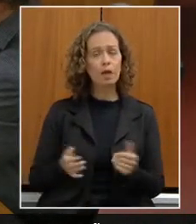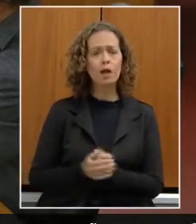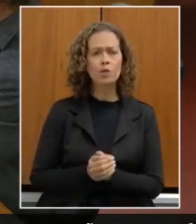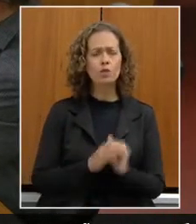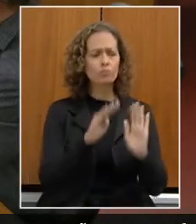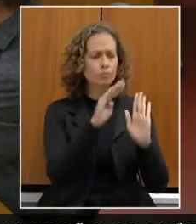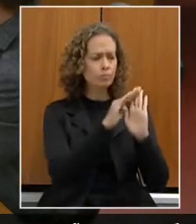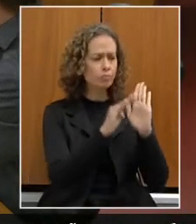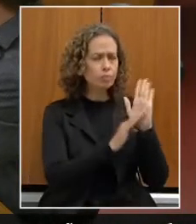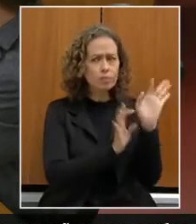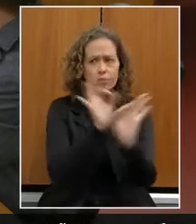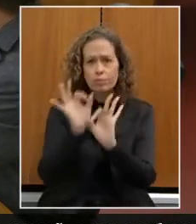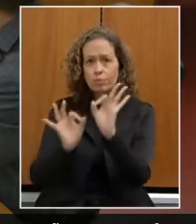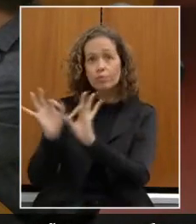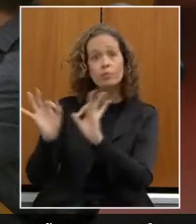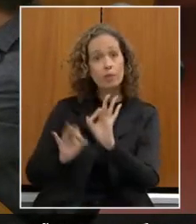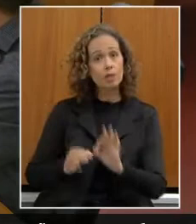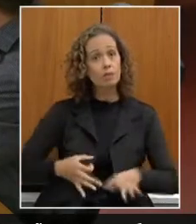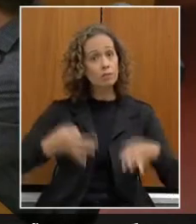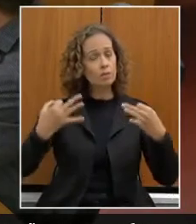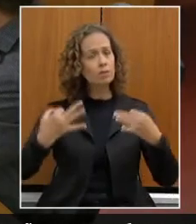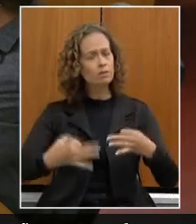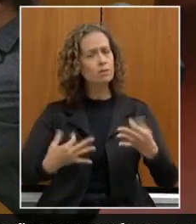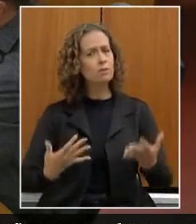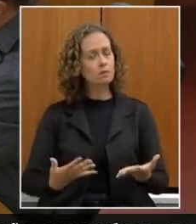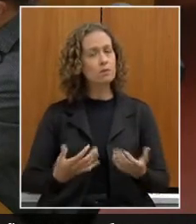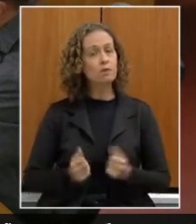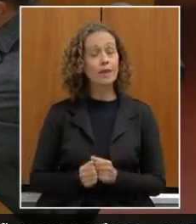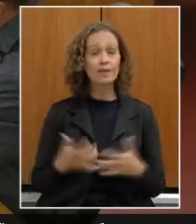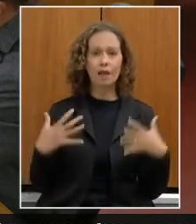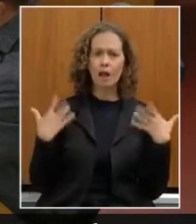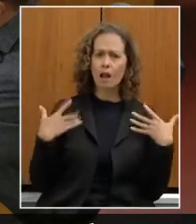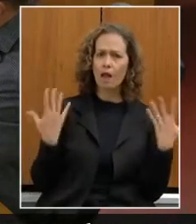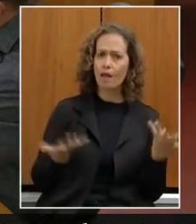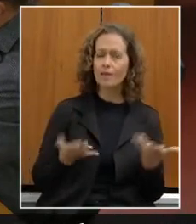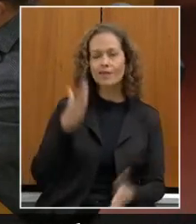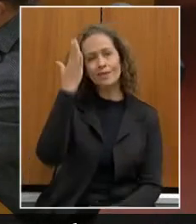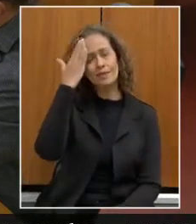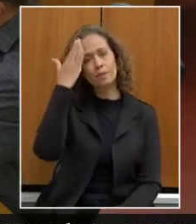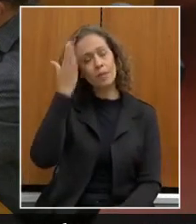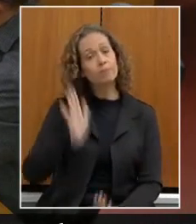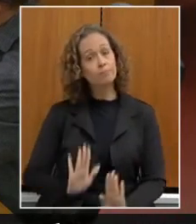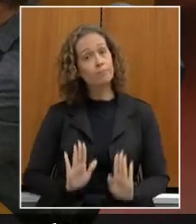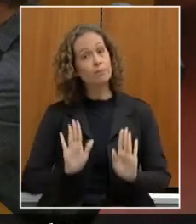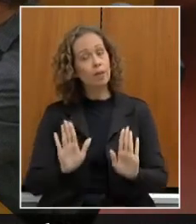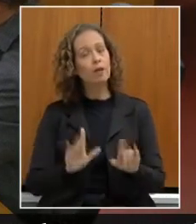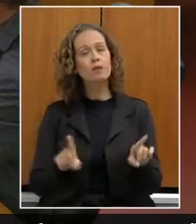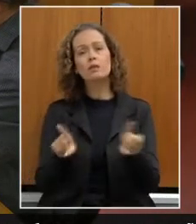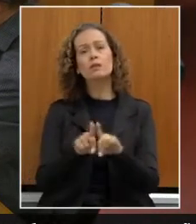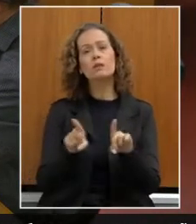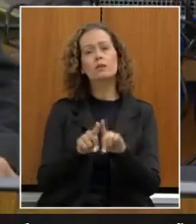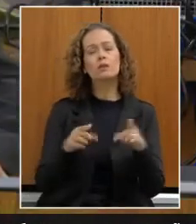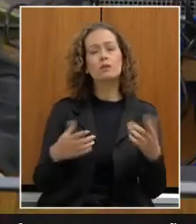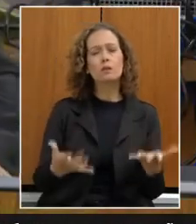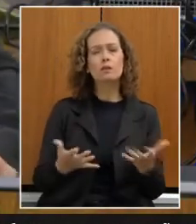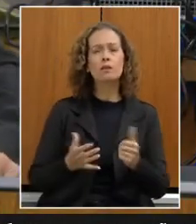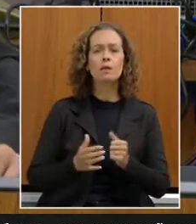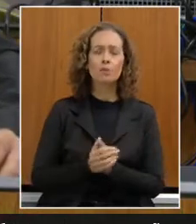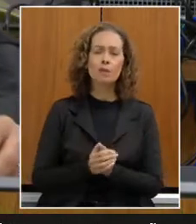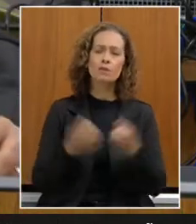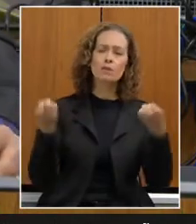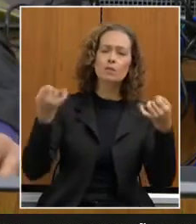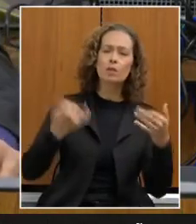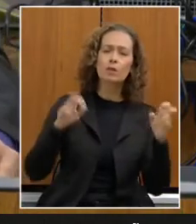cronograma muito bem aplicado isso é a fica alegre não só de saber mas de colocar uma pá de cal sobre o